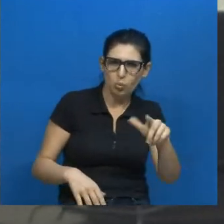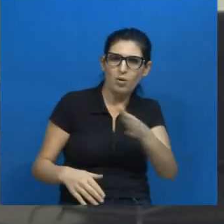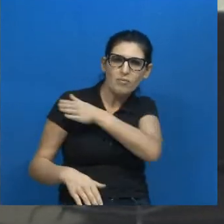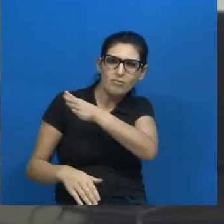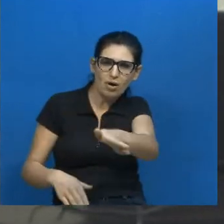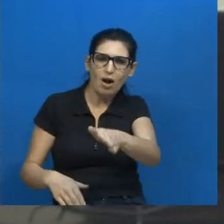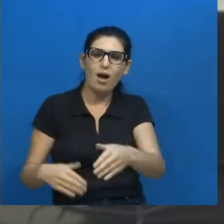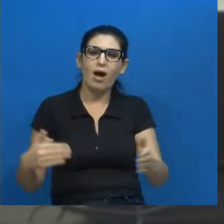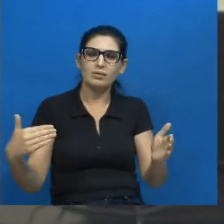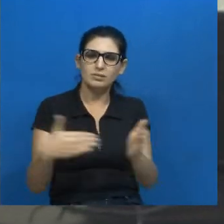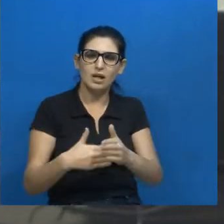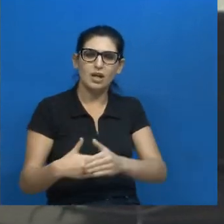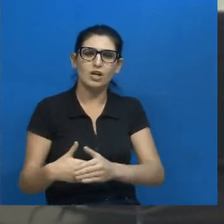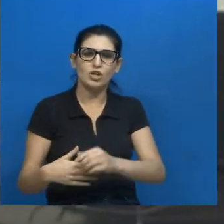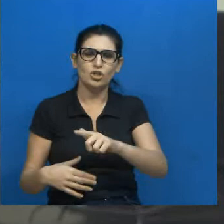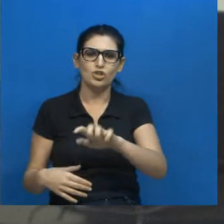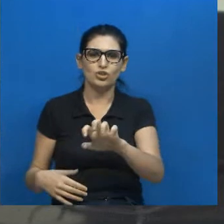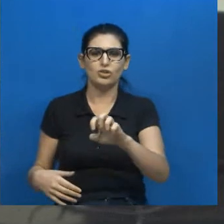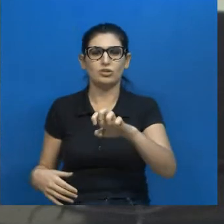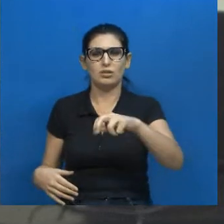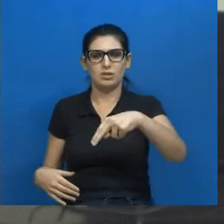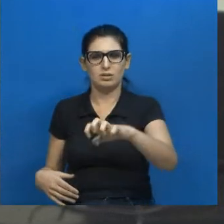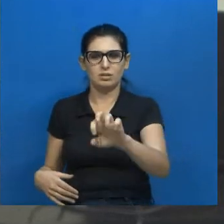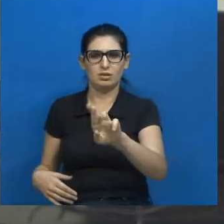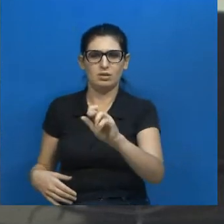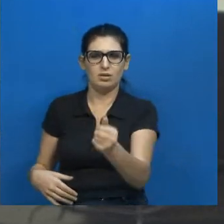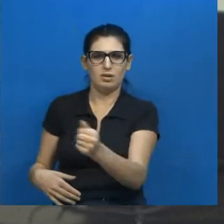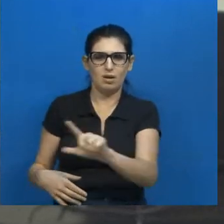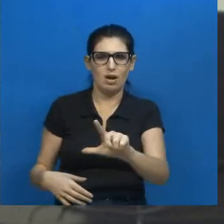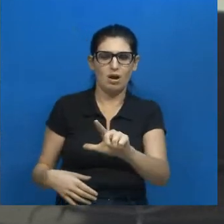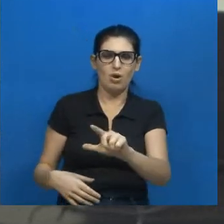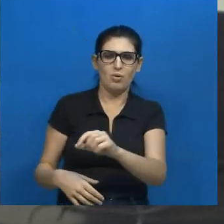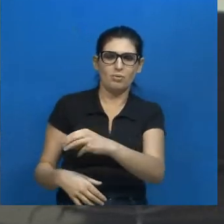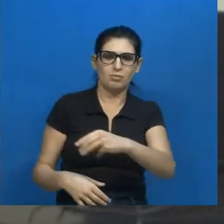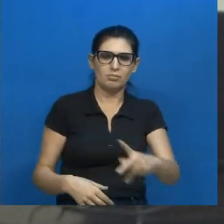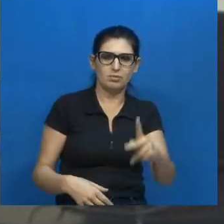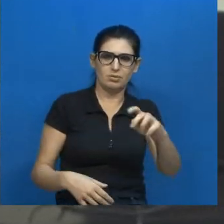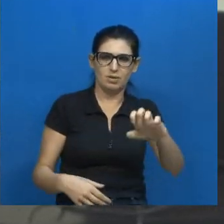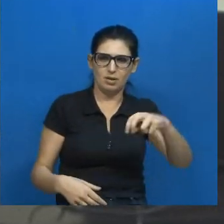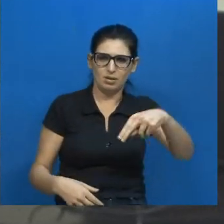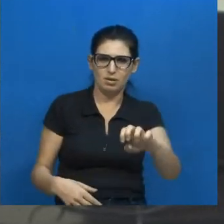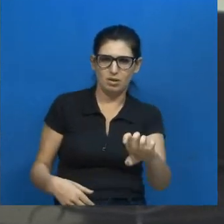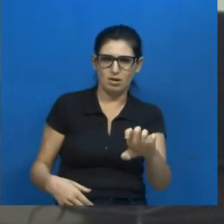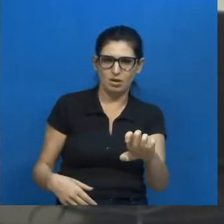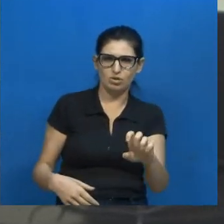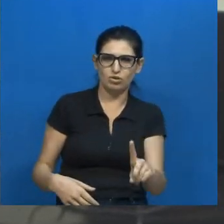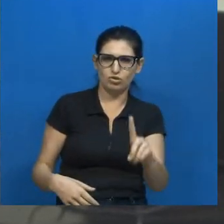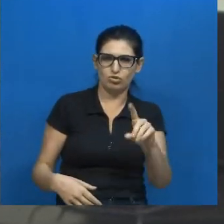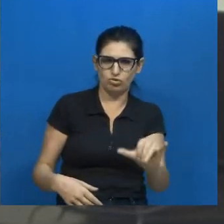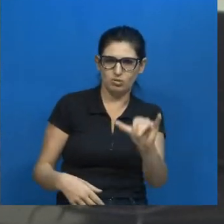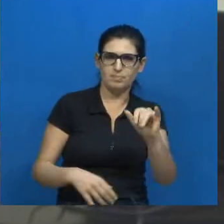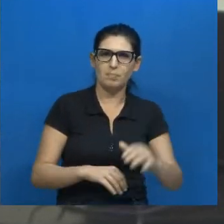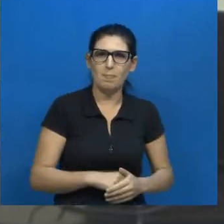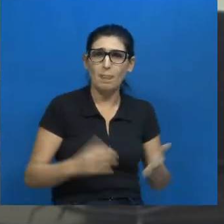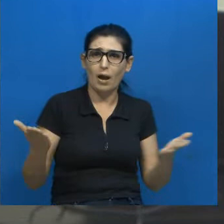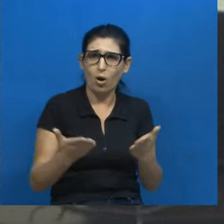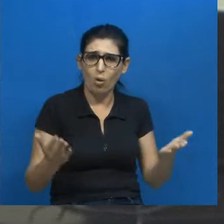E antigamente vinha, o Valmir está aqui, rodava no centro e ia embora. Então a gente está estendendo e melhorando o